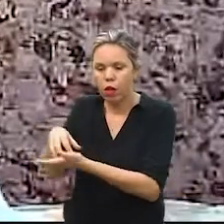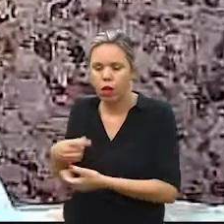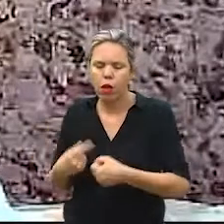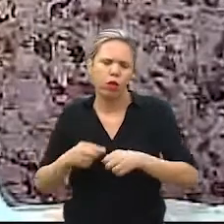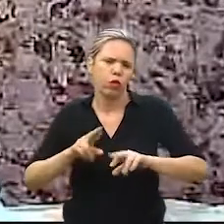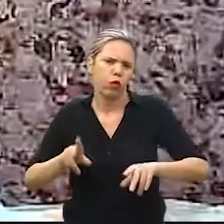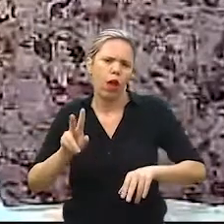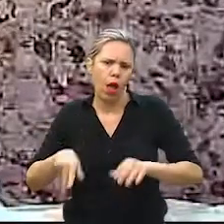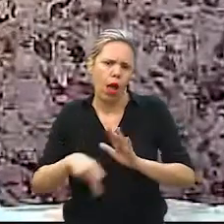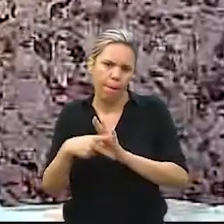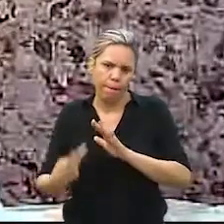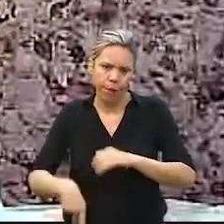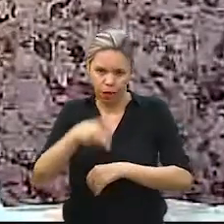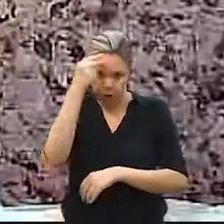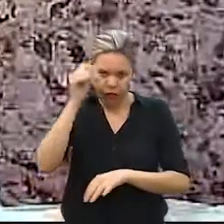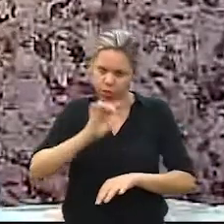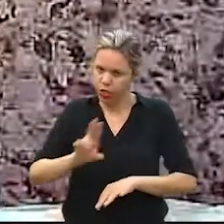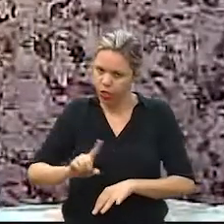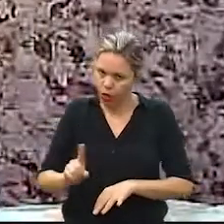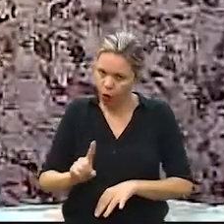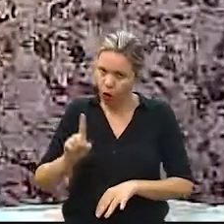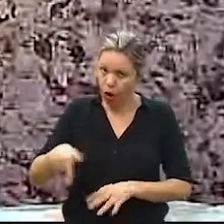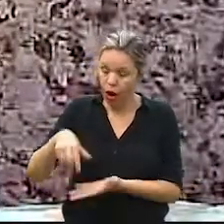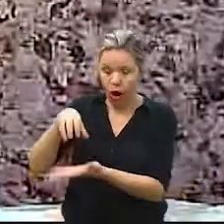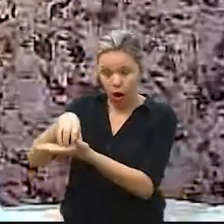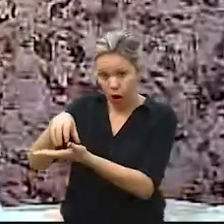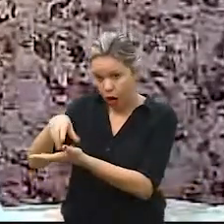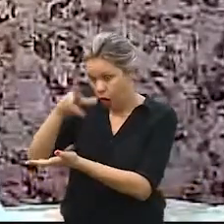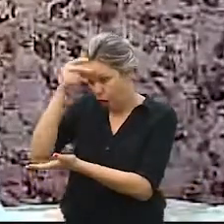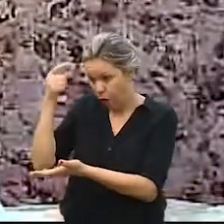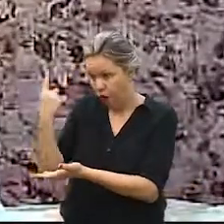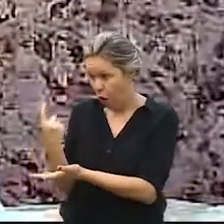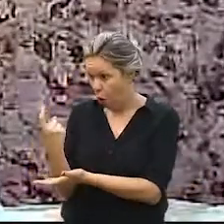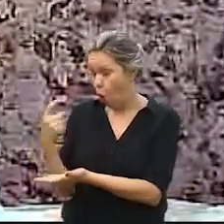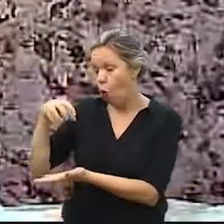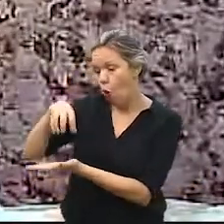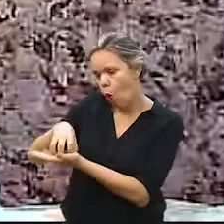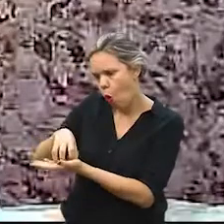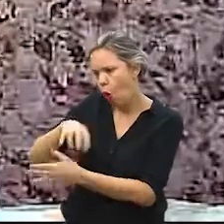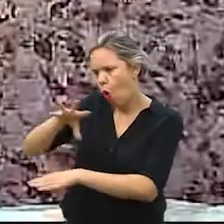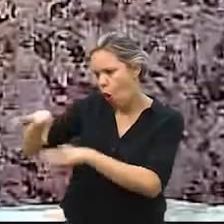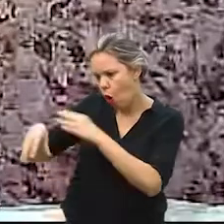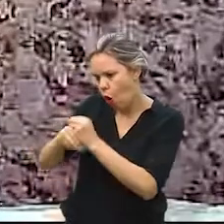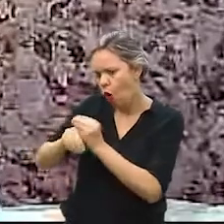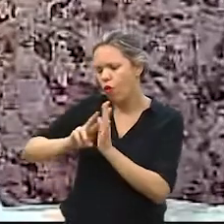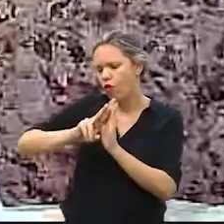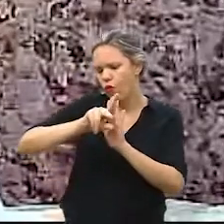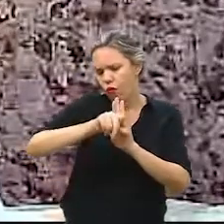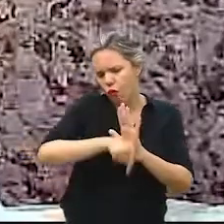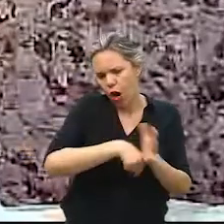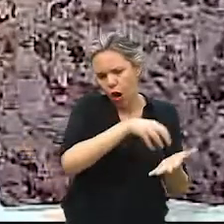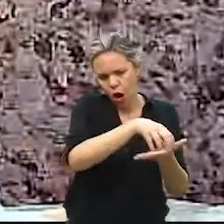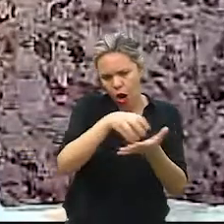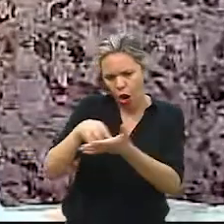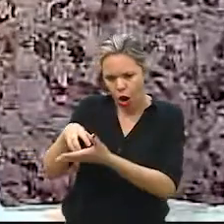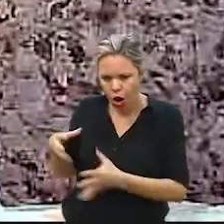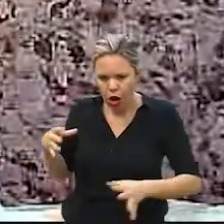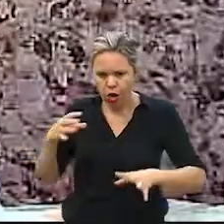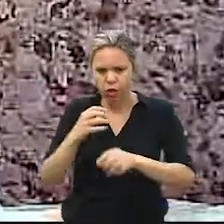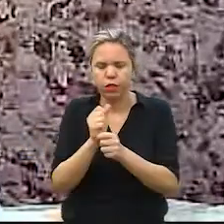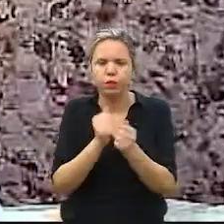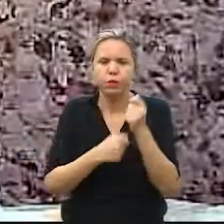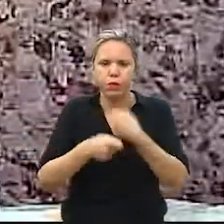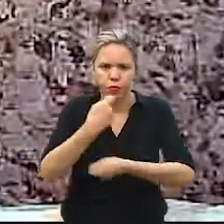é a prefeitura? Não. A prefeitura é um dos órgãos que compõe o ente, a administração